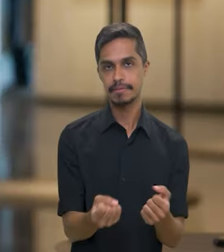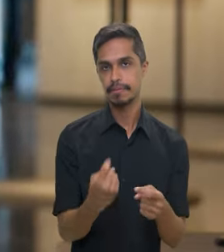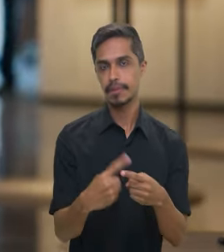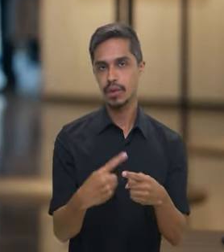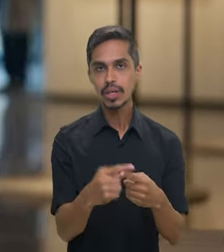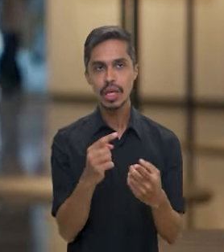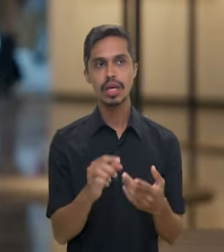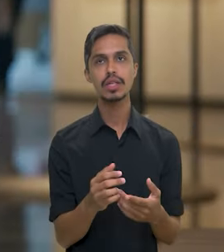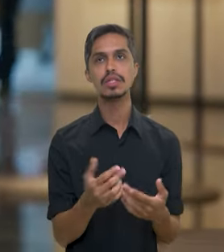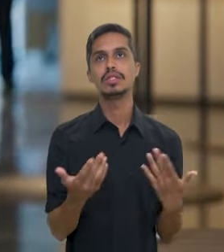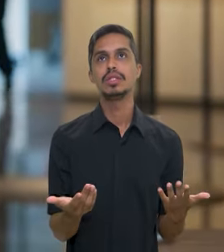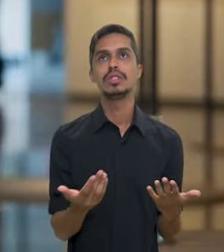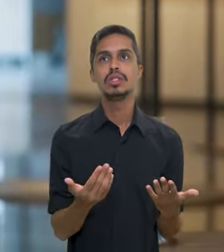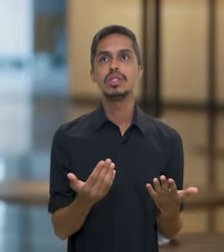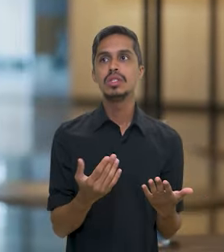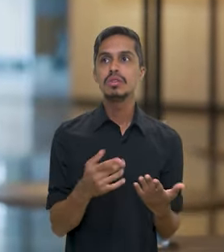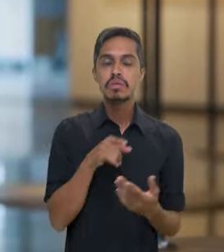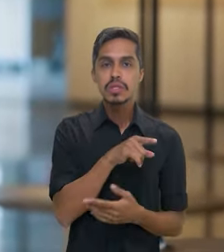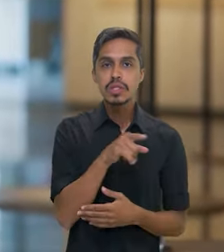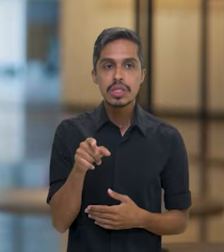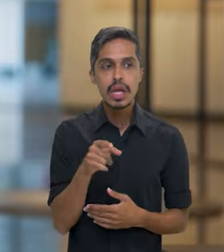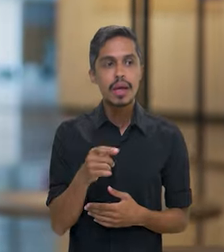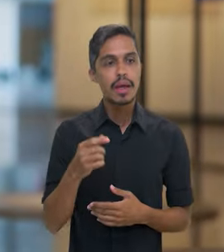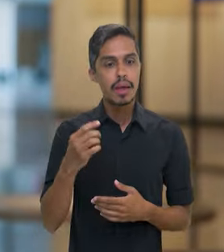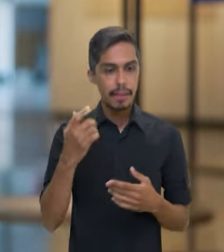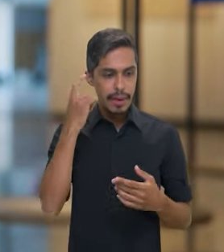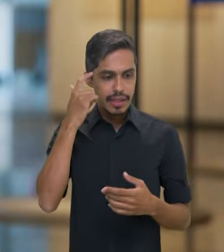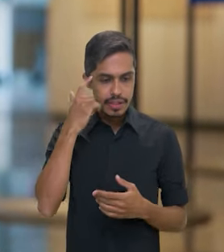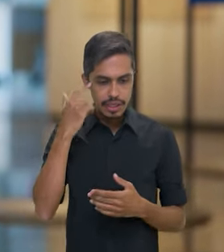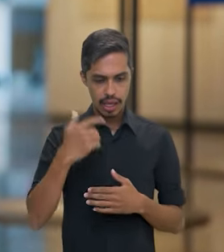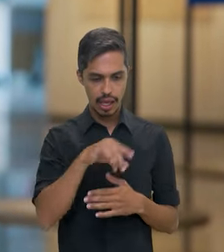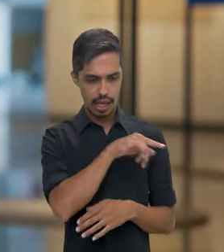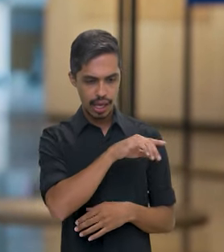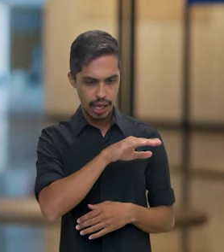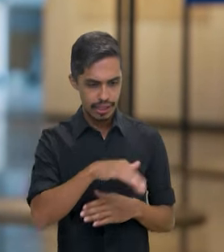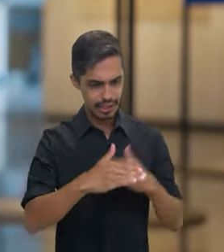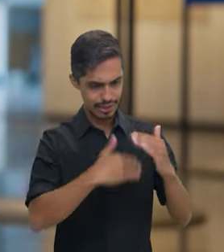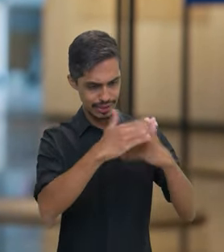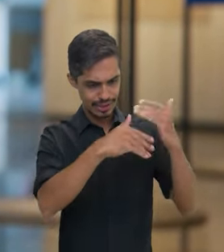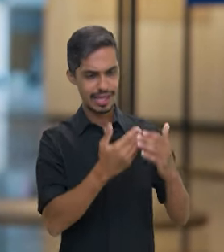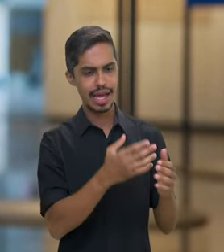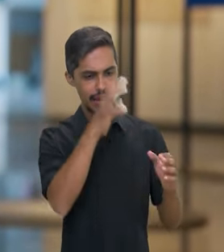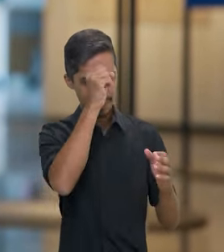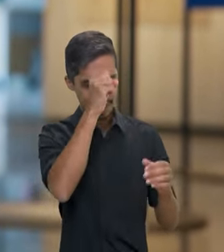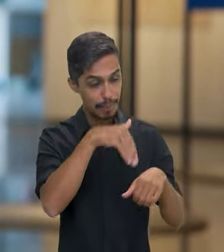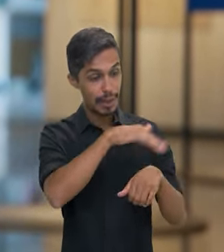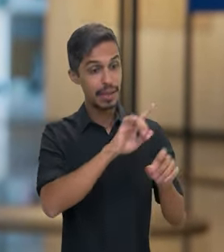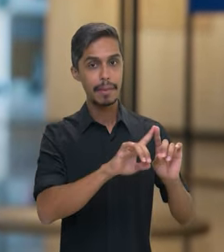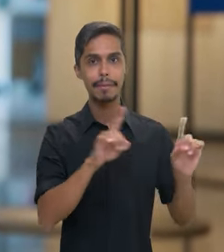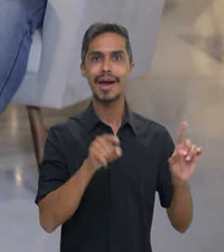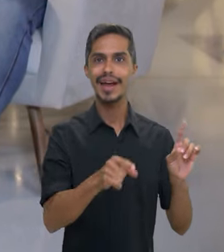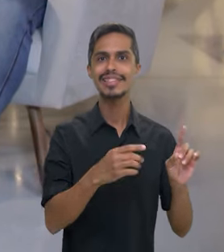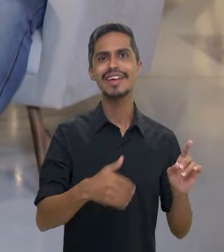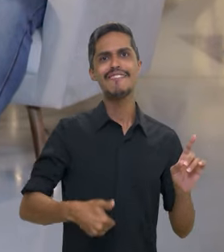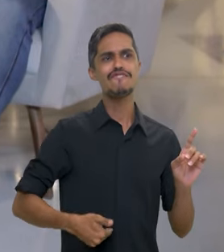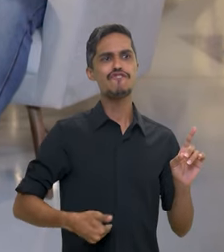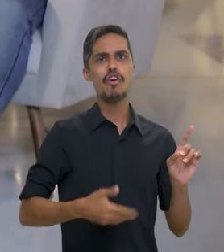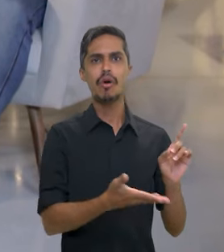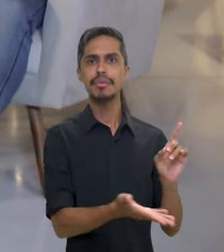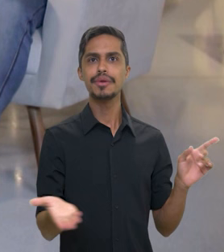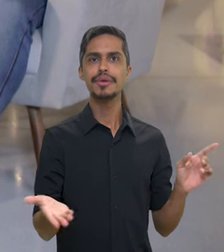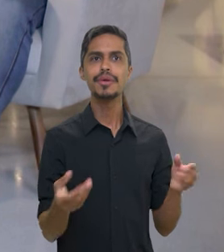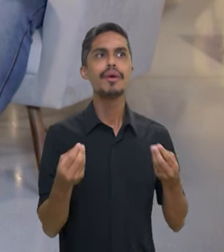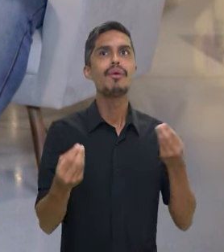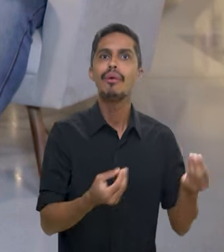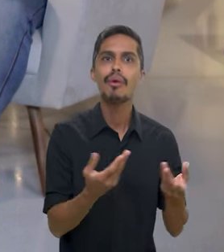Por quê? Não há que se pensar que você tem o desenvolvimento do aprendizado com a criança com fome dentro da sala de aula. E aí,